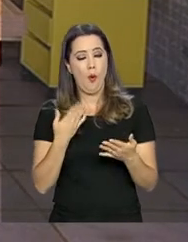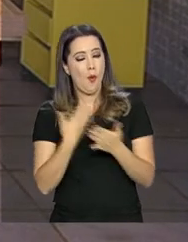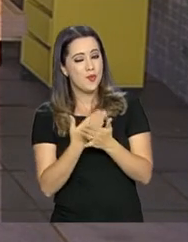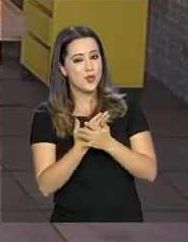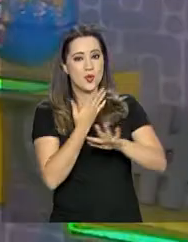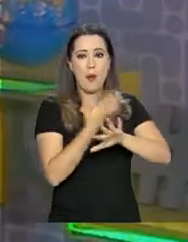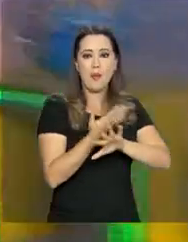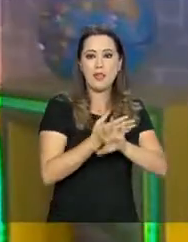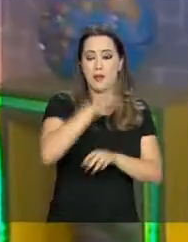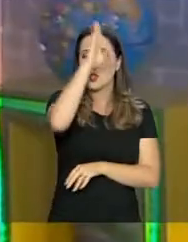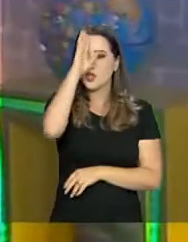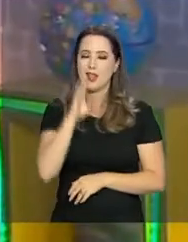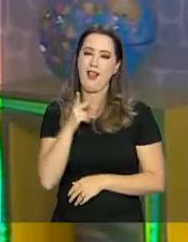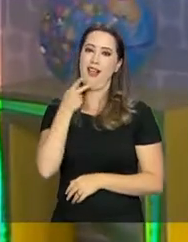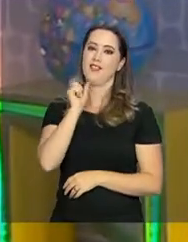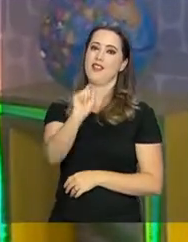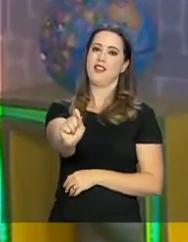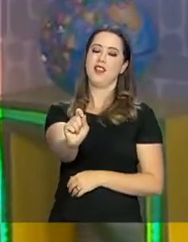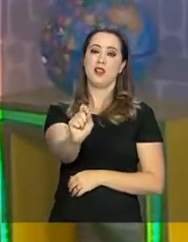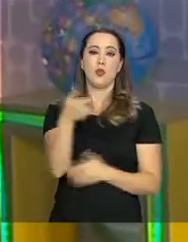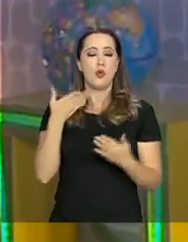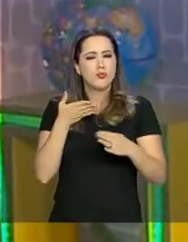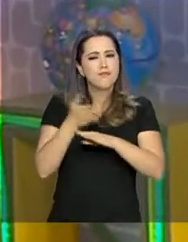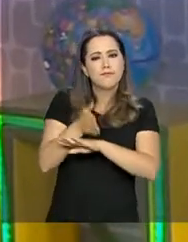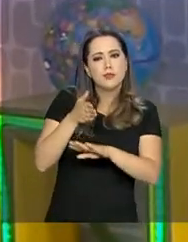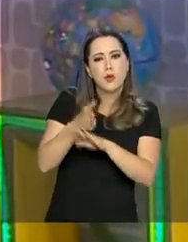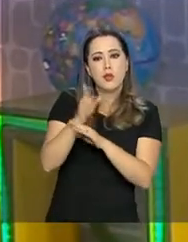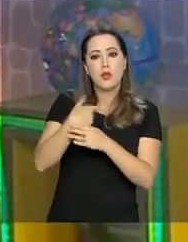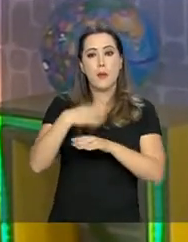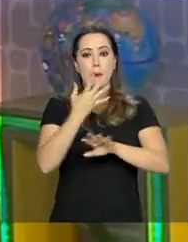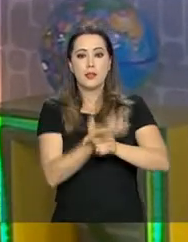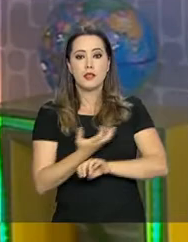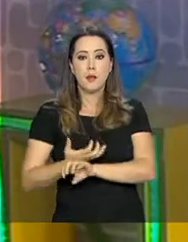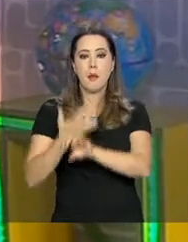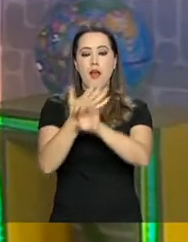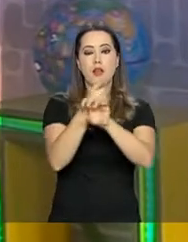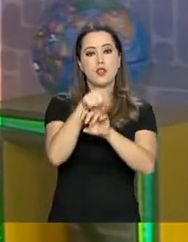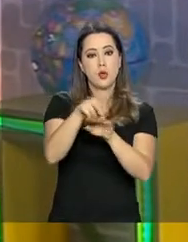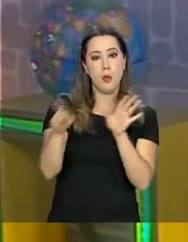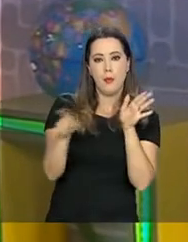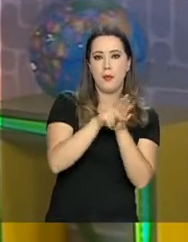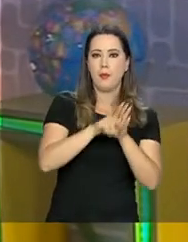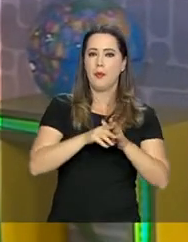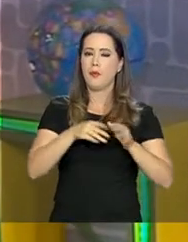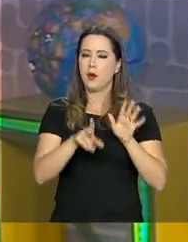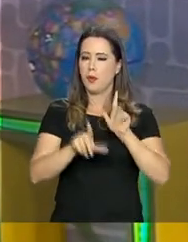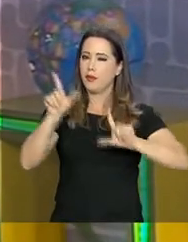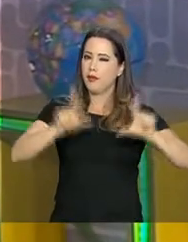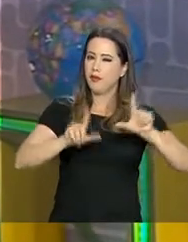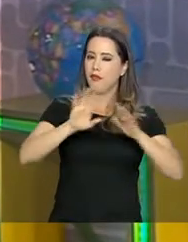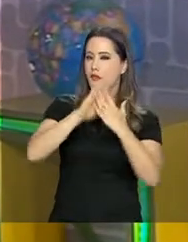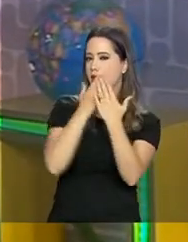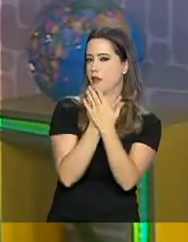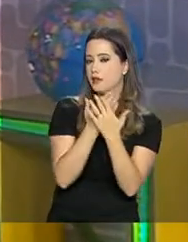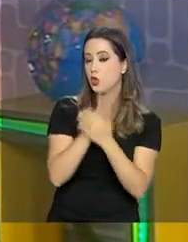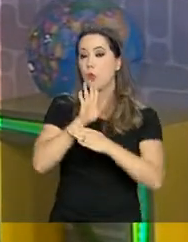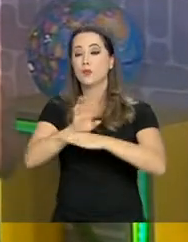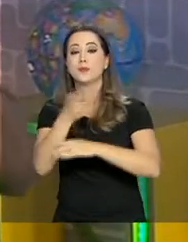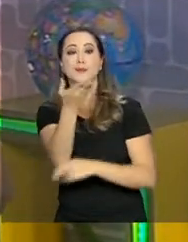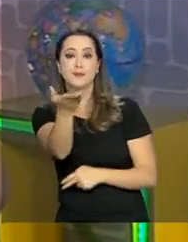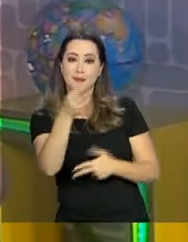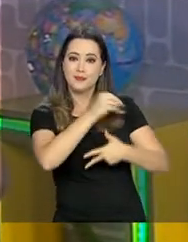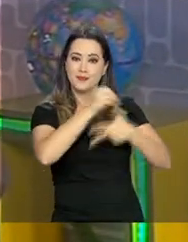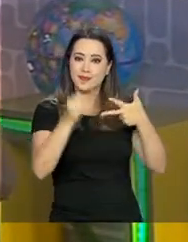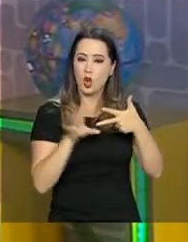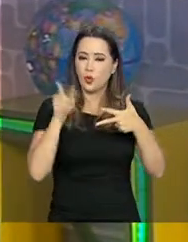de graça? Eu tô falando do Percurso Educativo de Matemática, uma ferramenta da TV Escola para te ajudar no Enem. Já tem gente de